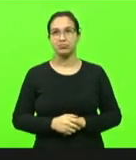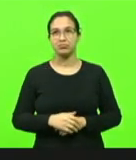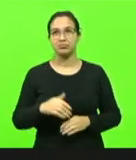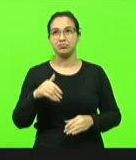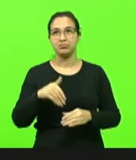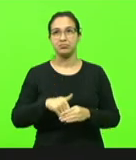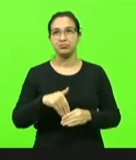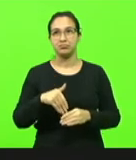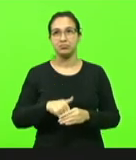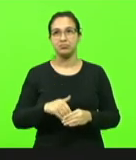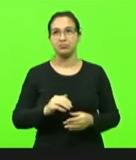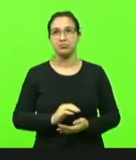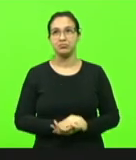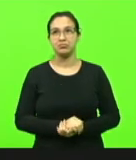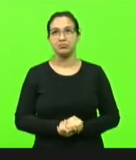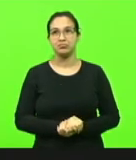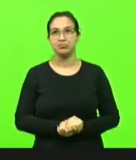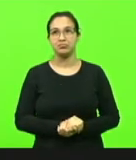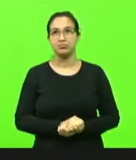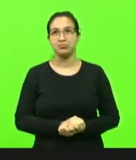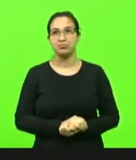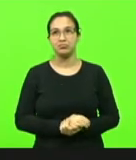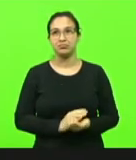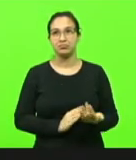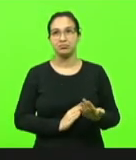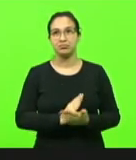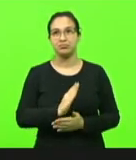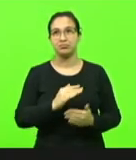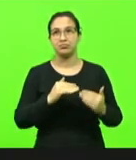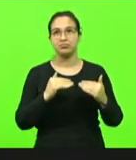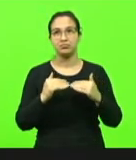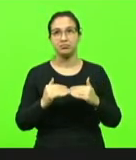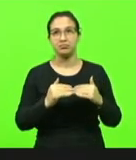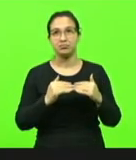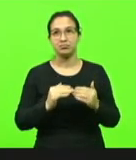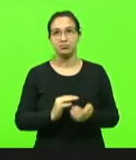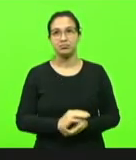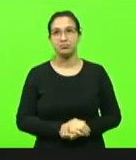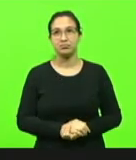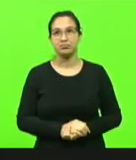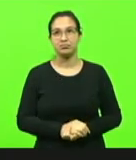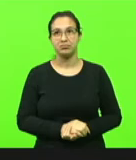em votação aprovado por unanimidade